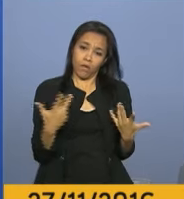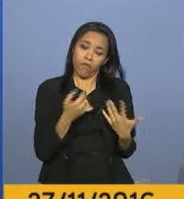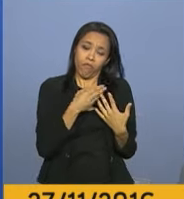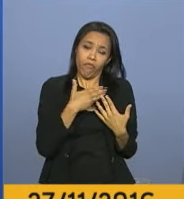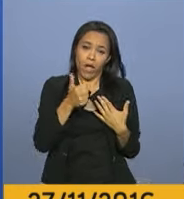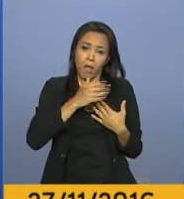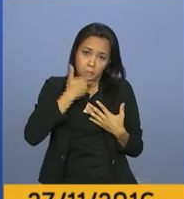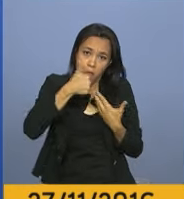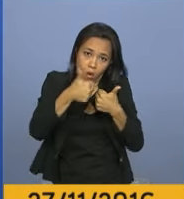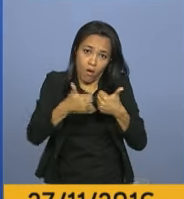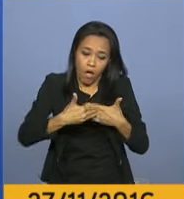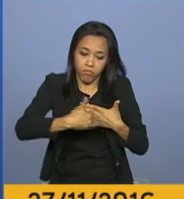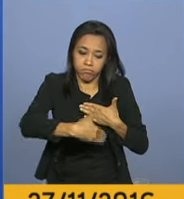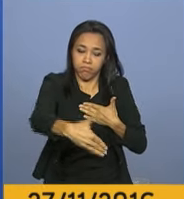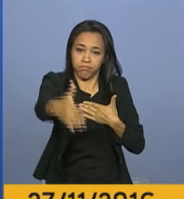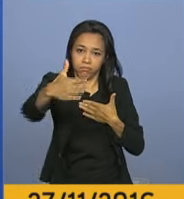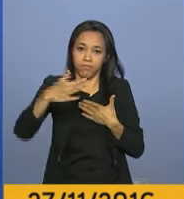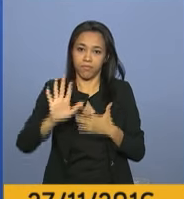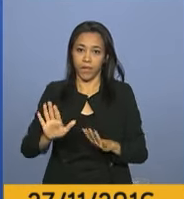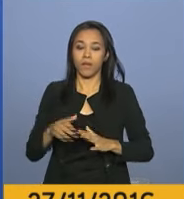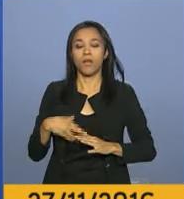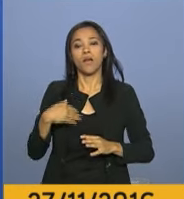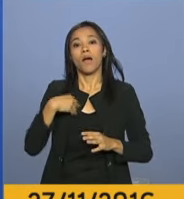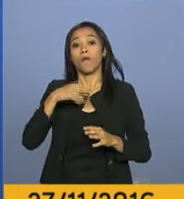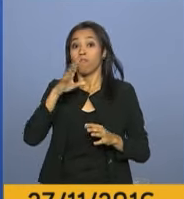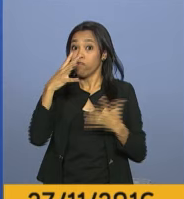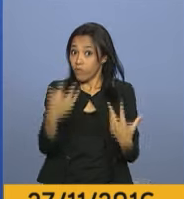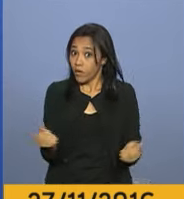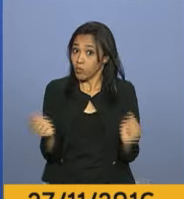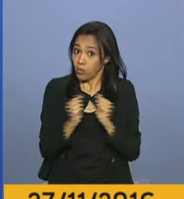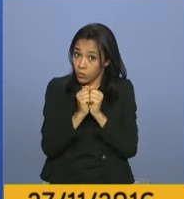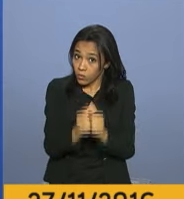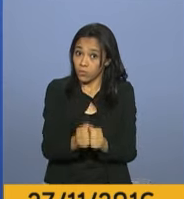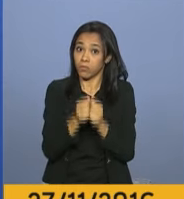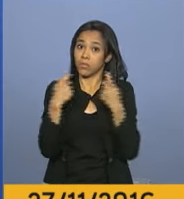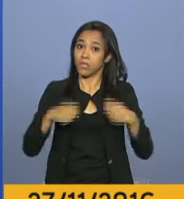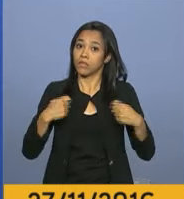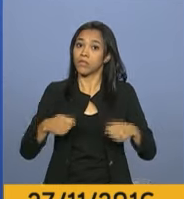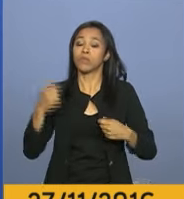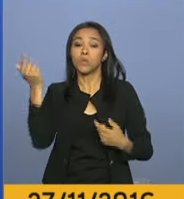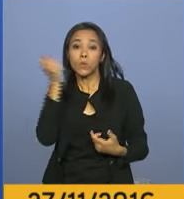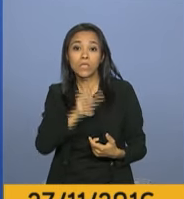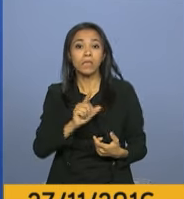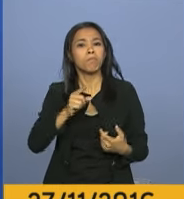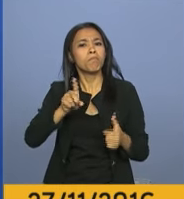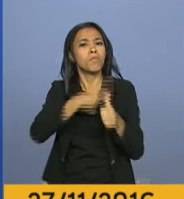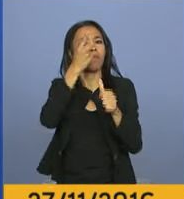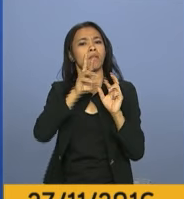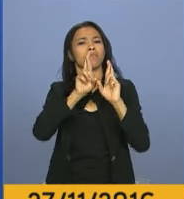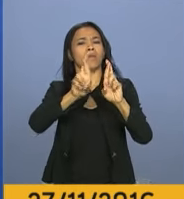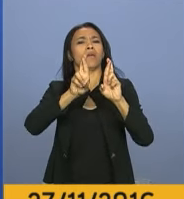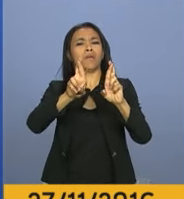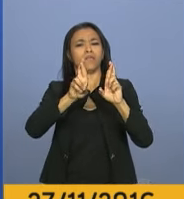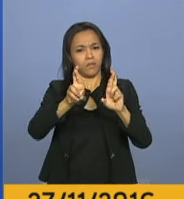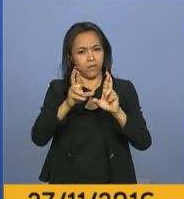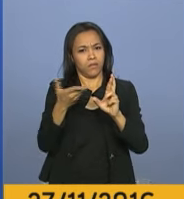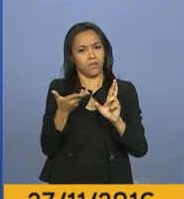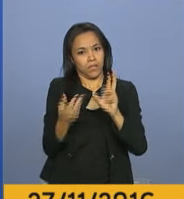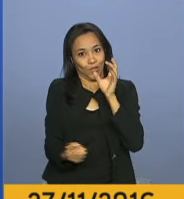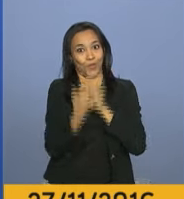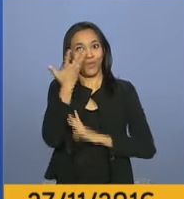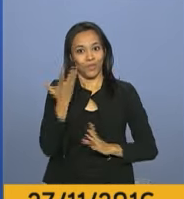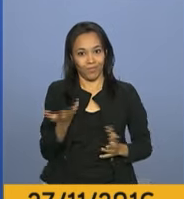digo aquilo que eu respondi na primeira pergunta. Olha lá, vamos juntos. É preciso ganhar. Primeiro, a esperança, que realmente